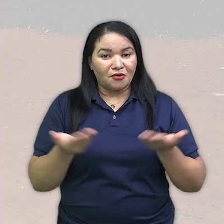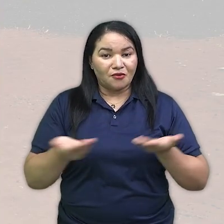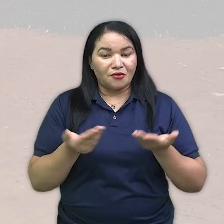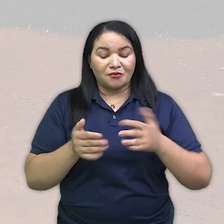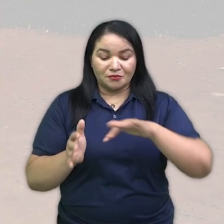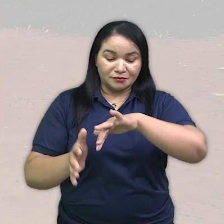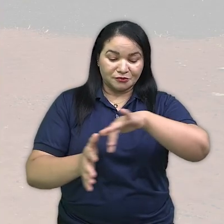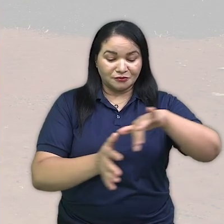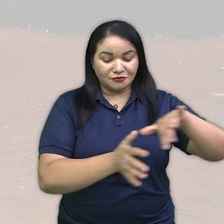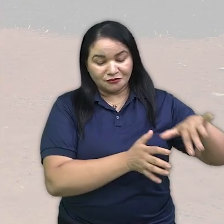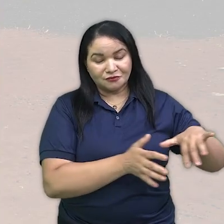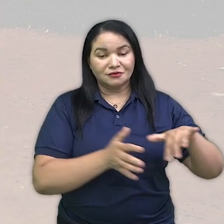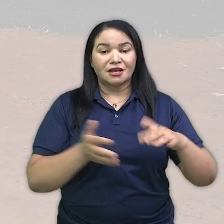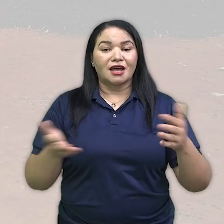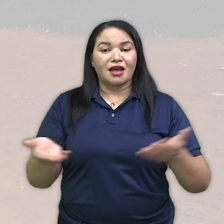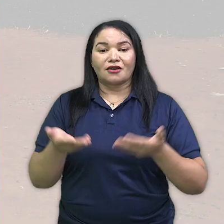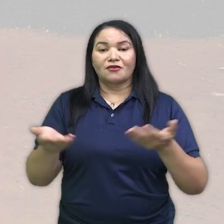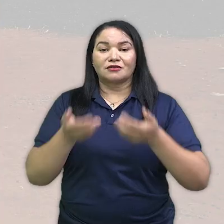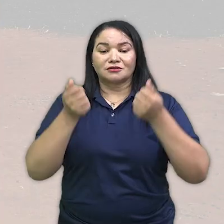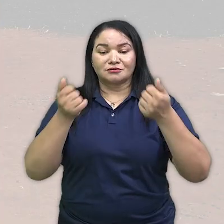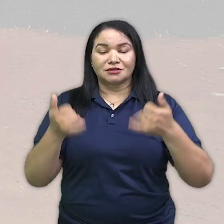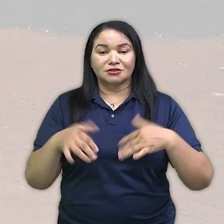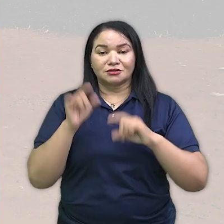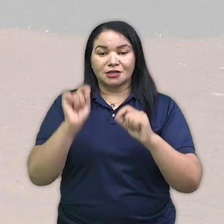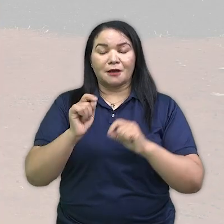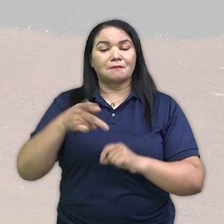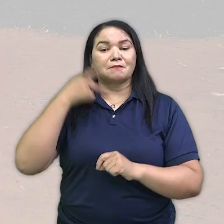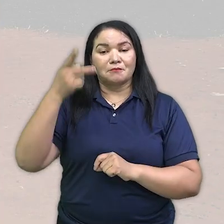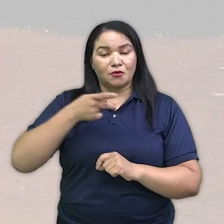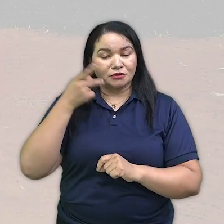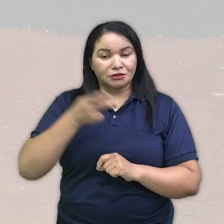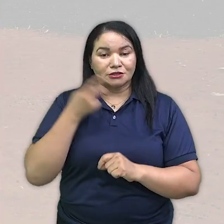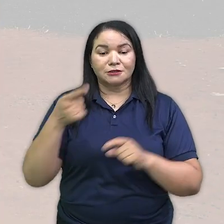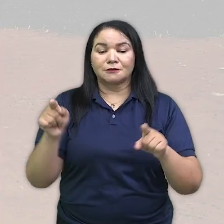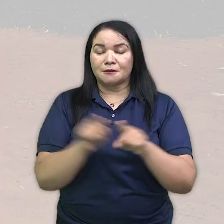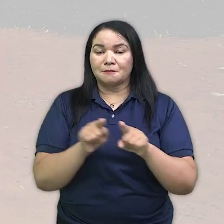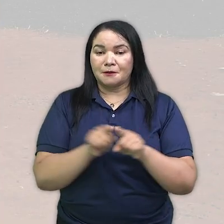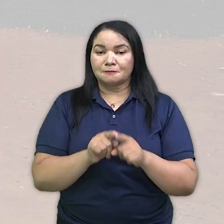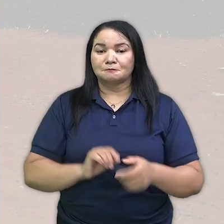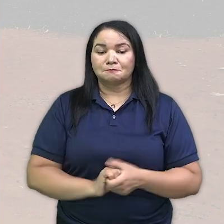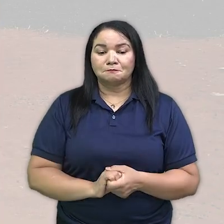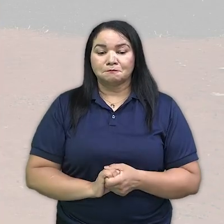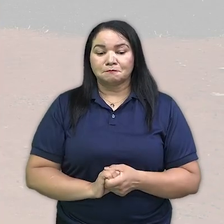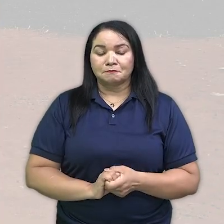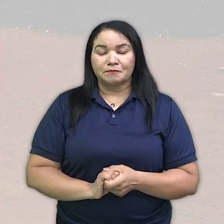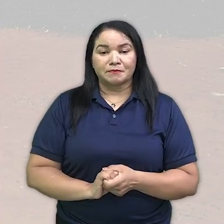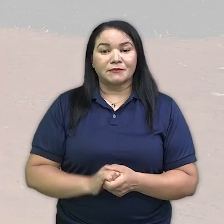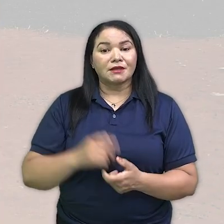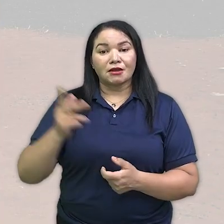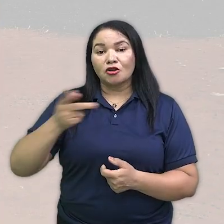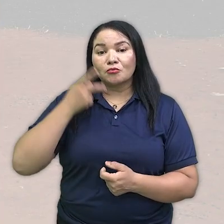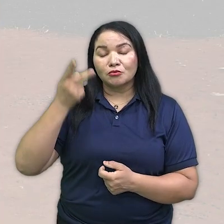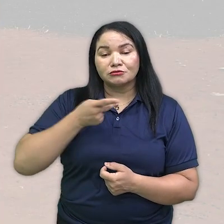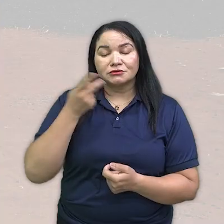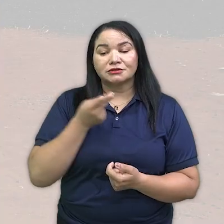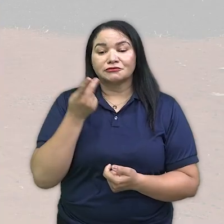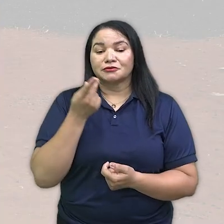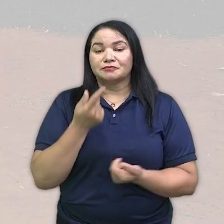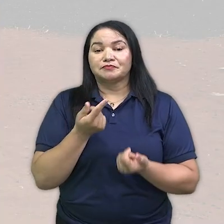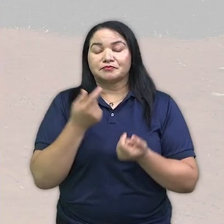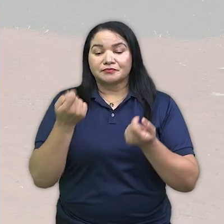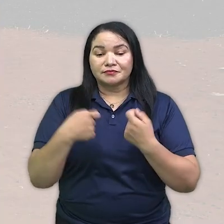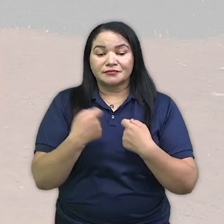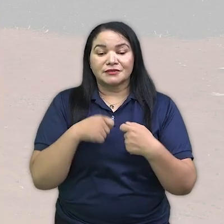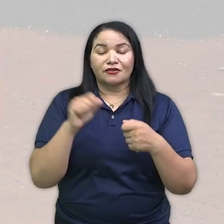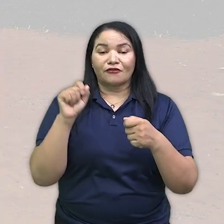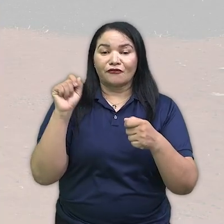quê? De política, que faz parte desse processo aí. O papel da política é esse daí, né? É fazer com que